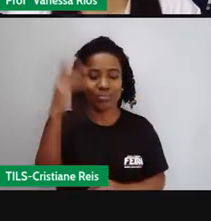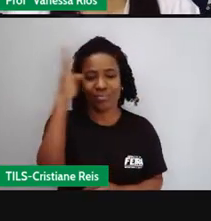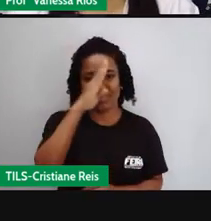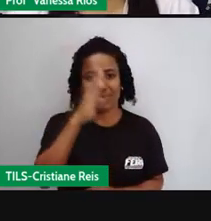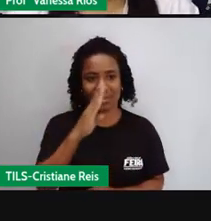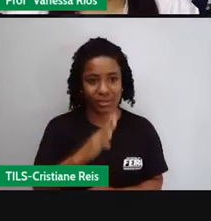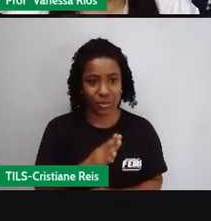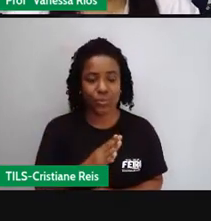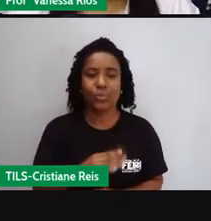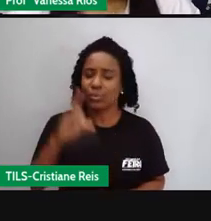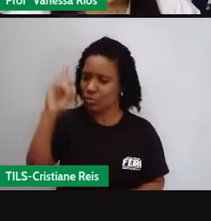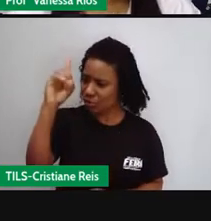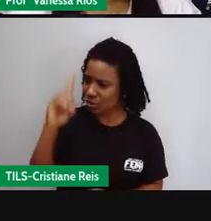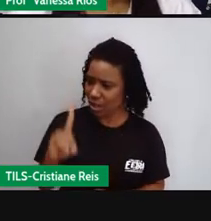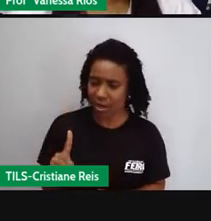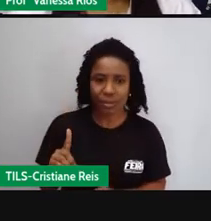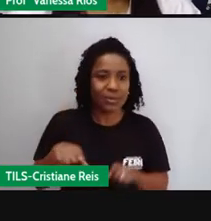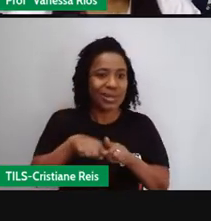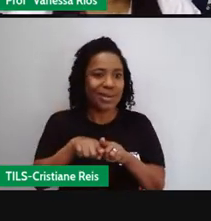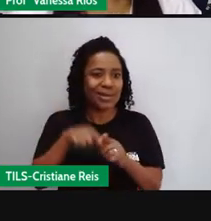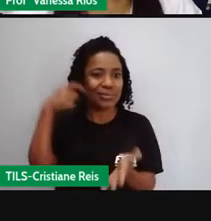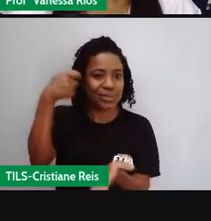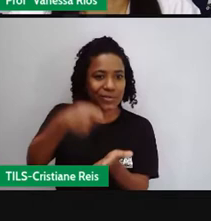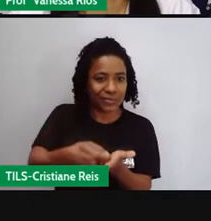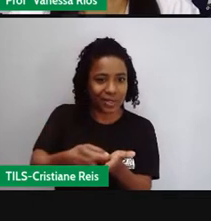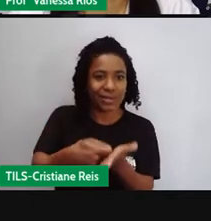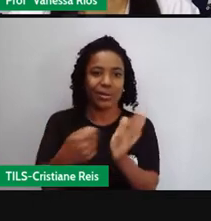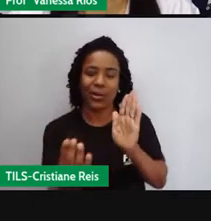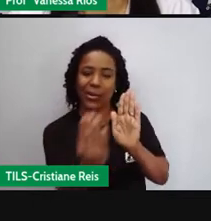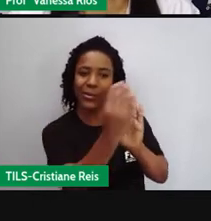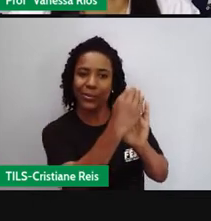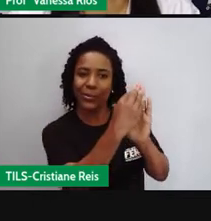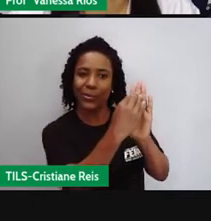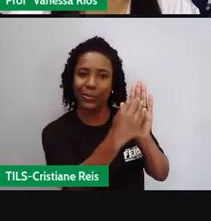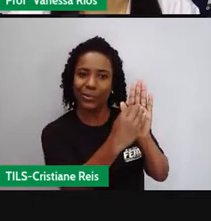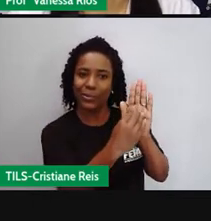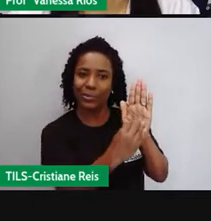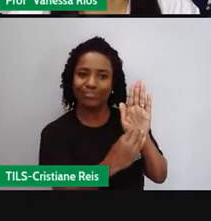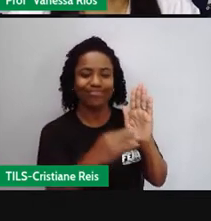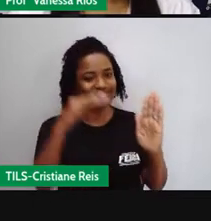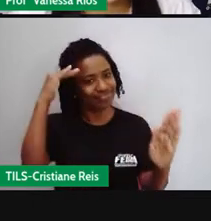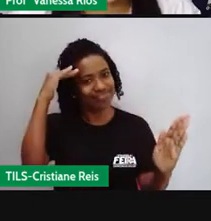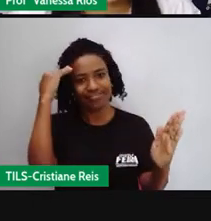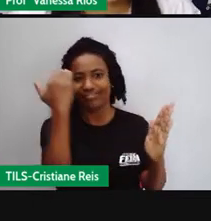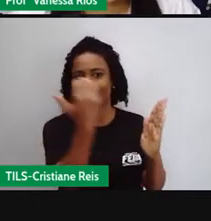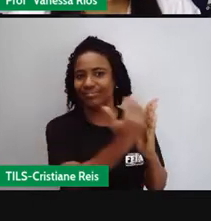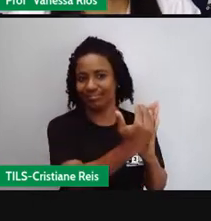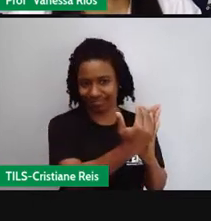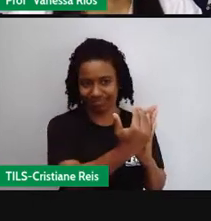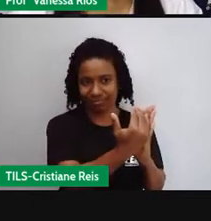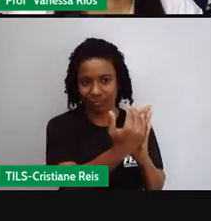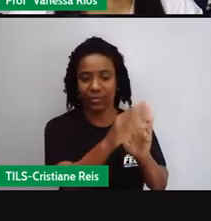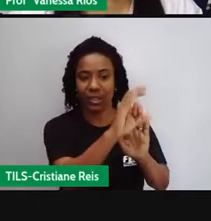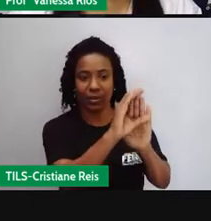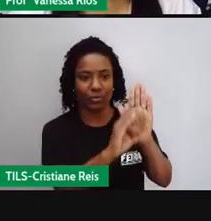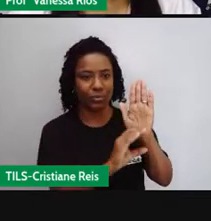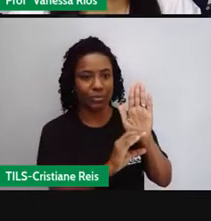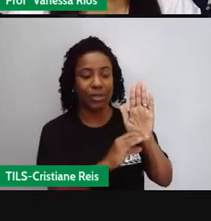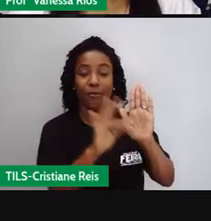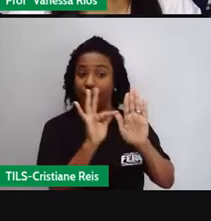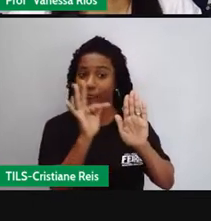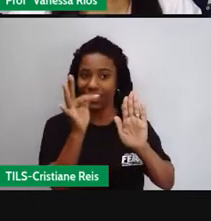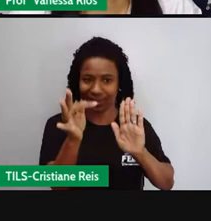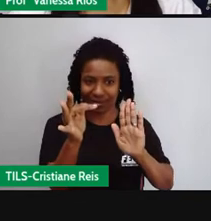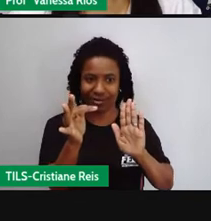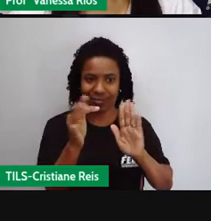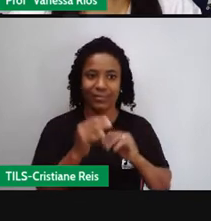os nossos deveres estão ali organizados na nossa Constituição Federal. A gente já vem estudando